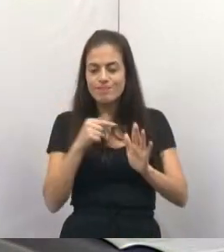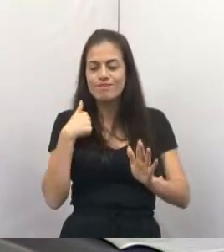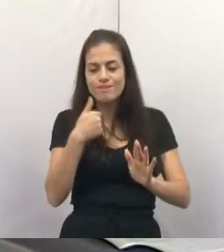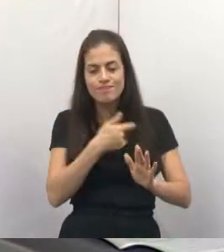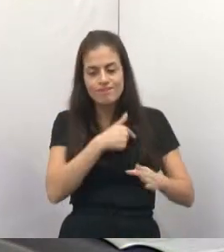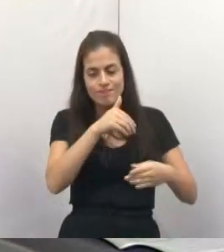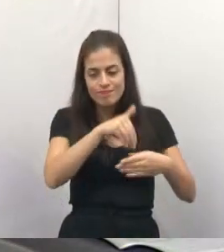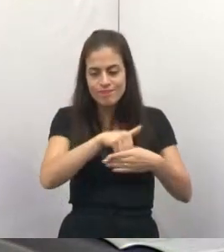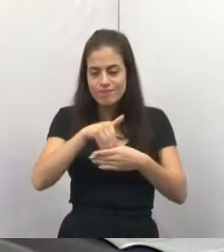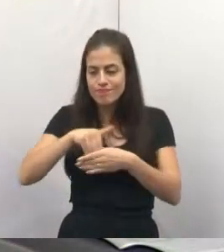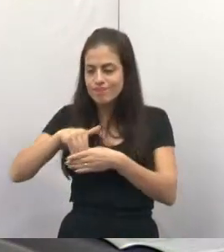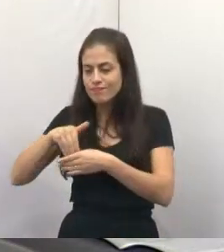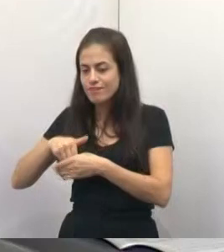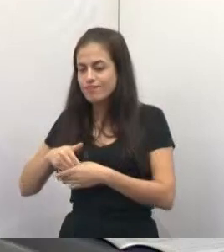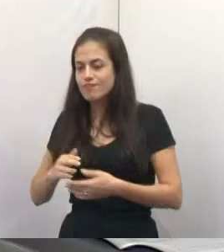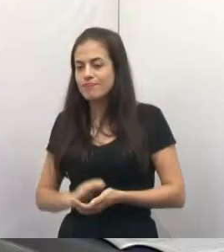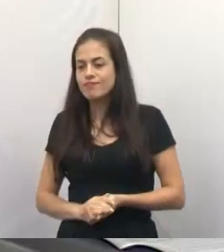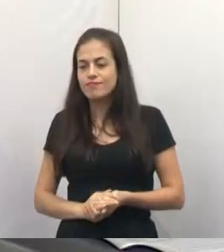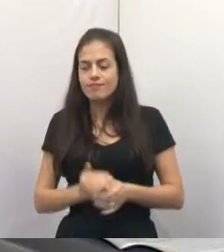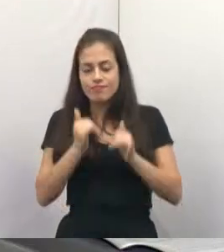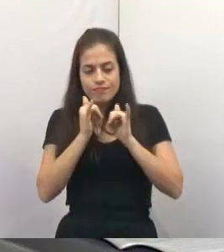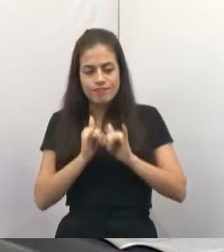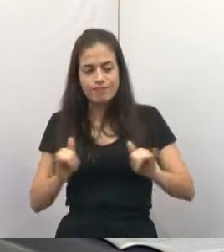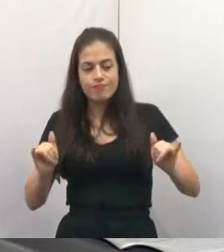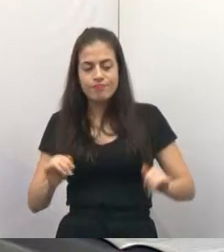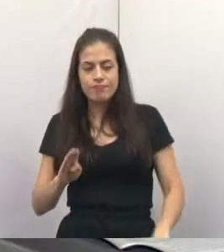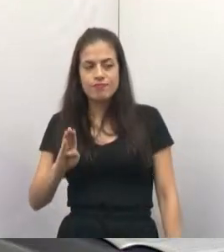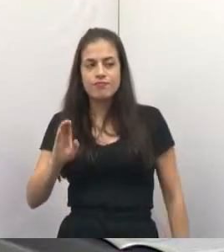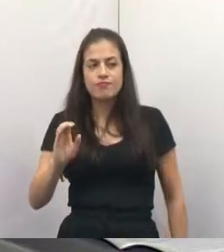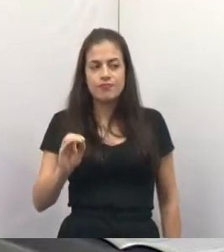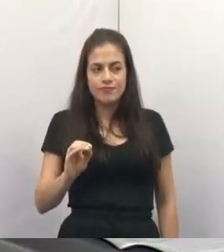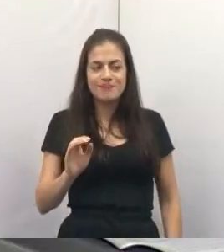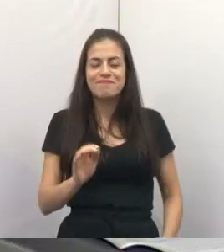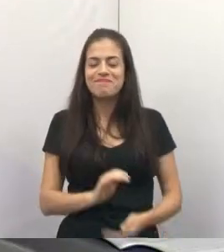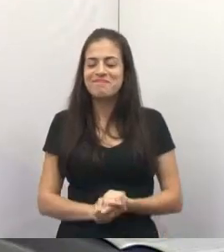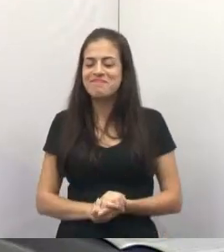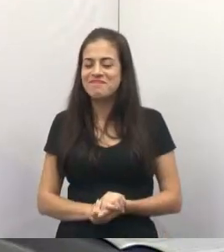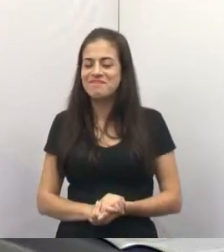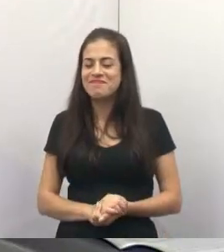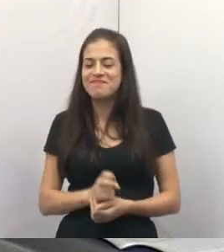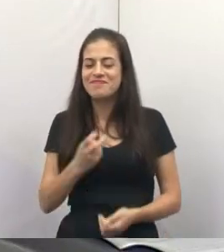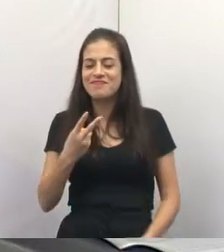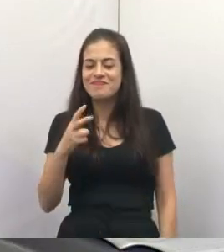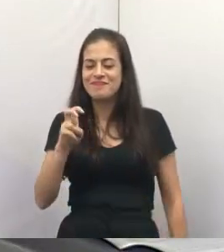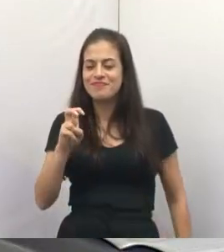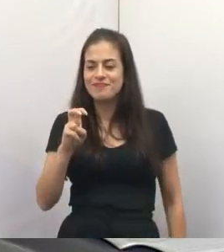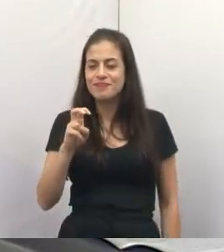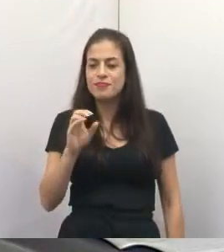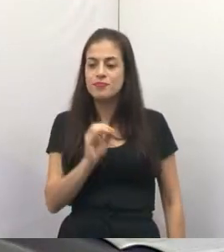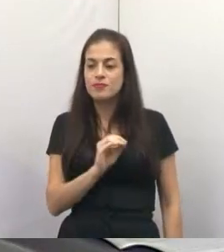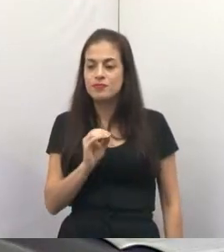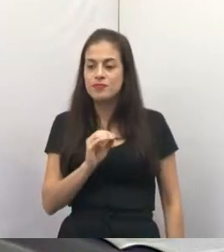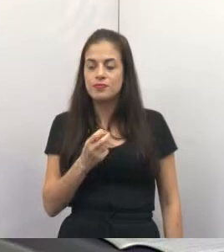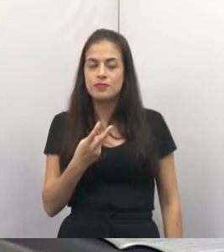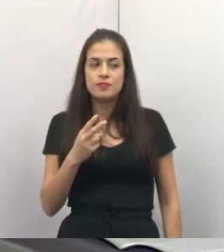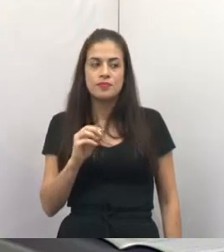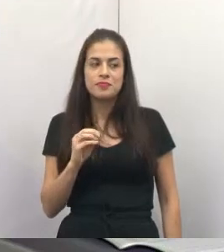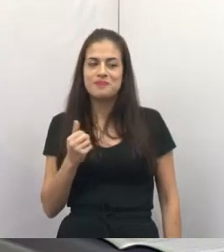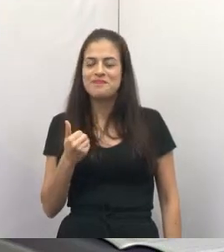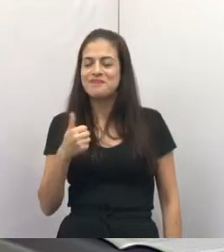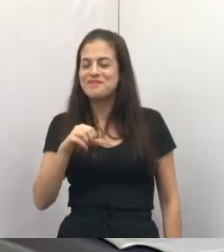aqui, foi publicado no boletim de 25 de outubro de 2019. Né? Eu olhei aqui a